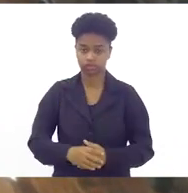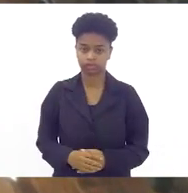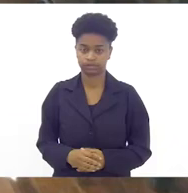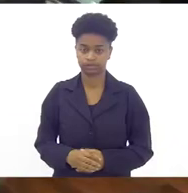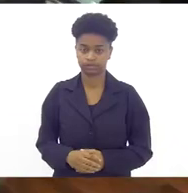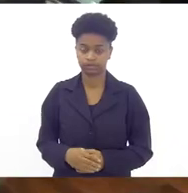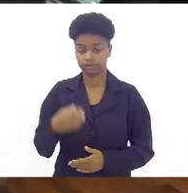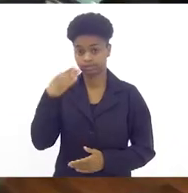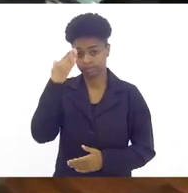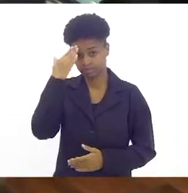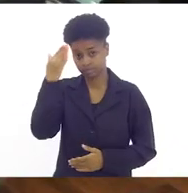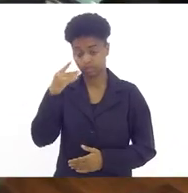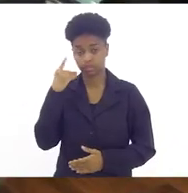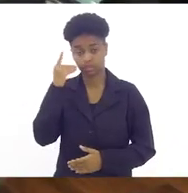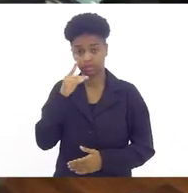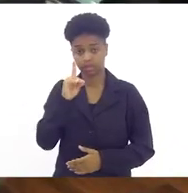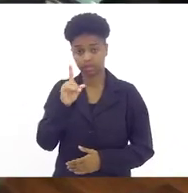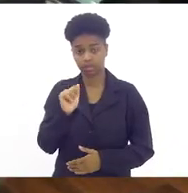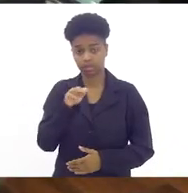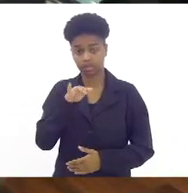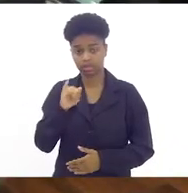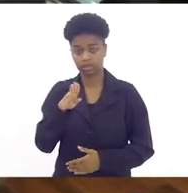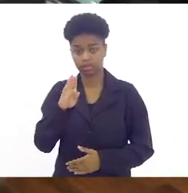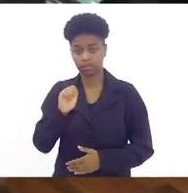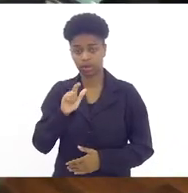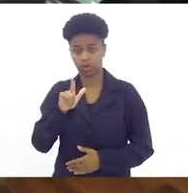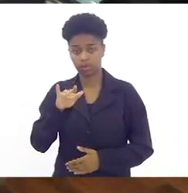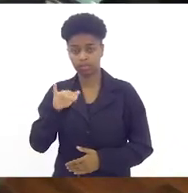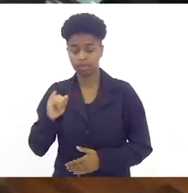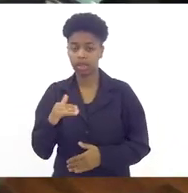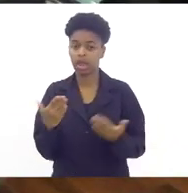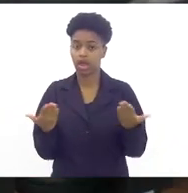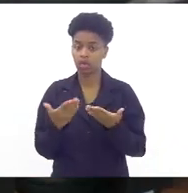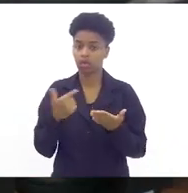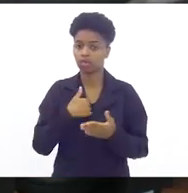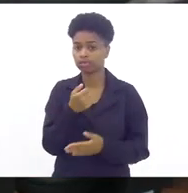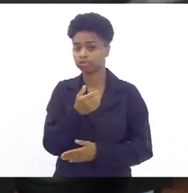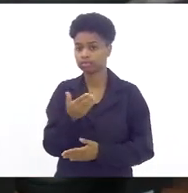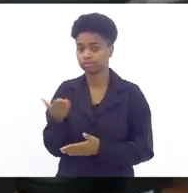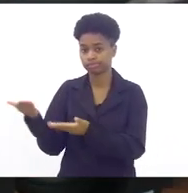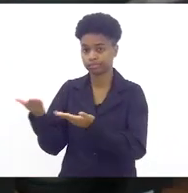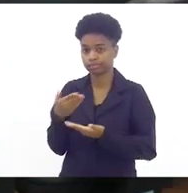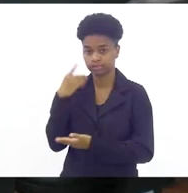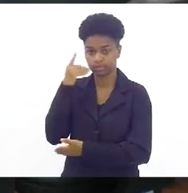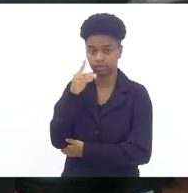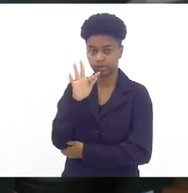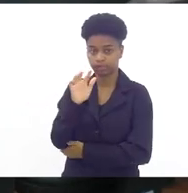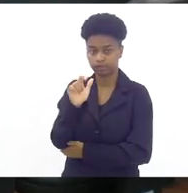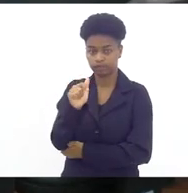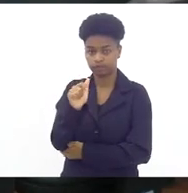Obrigada Deputado Dani Balbi passa agora a palavra para o deputado Flávio Serafim